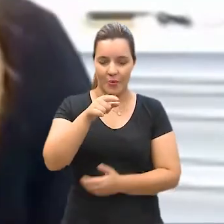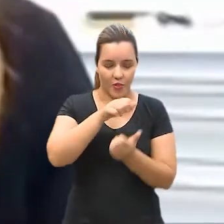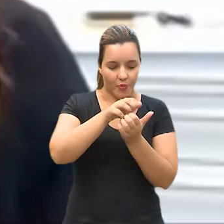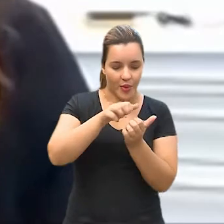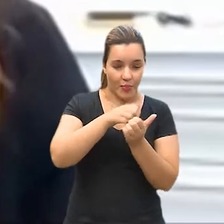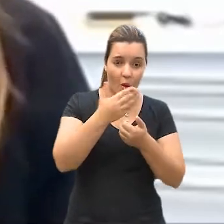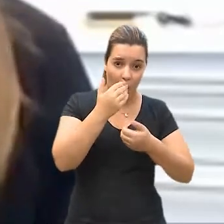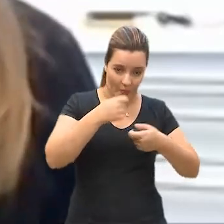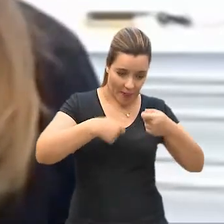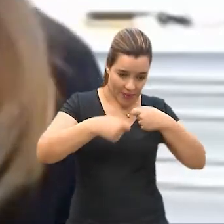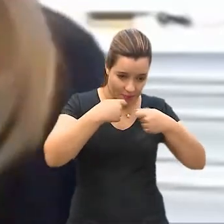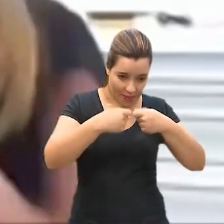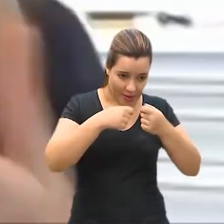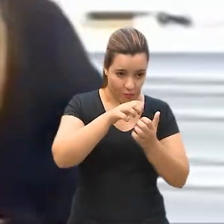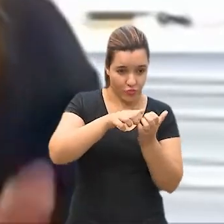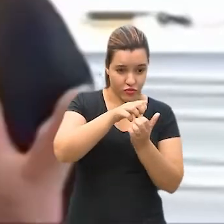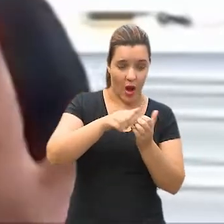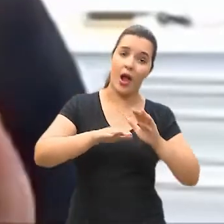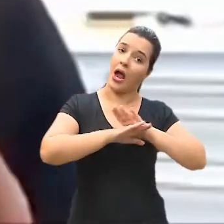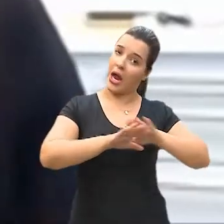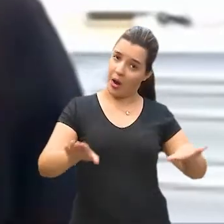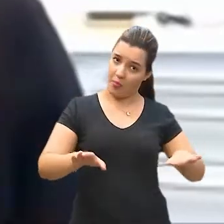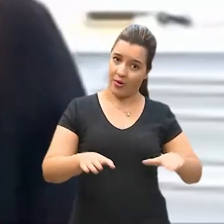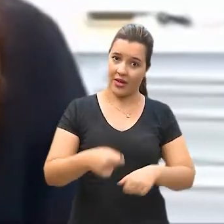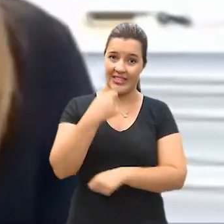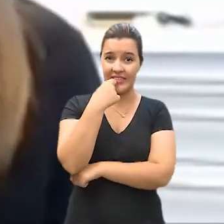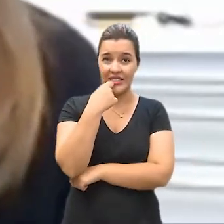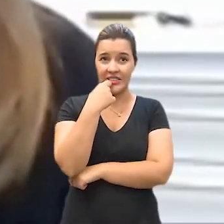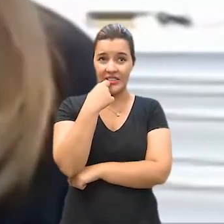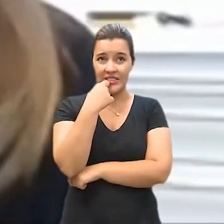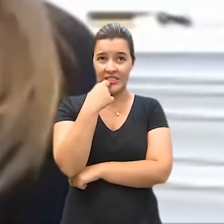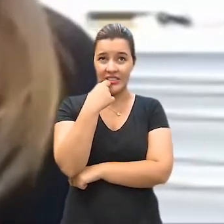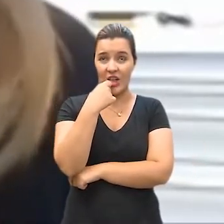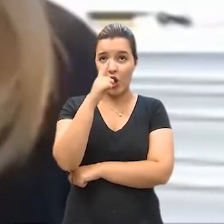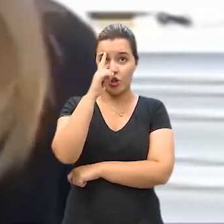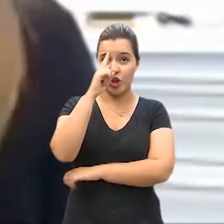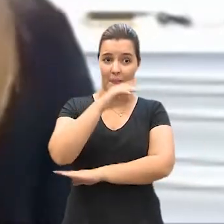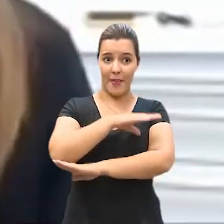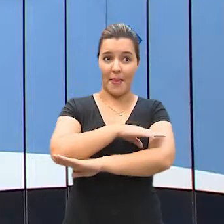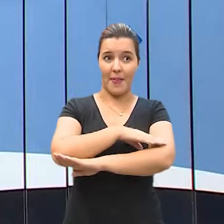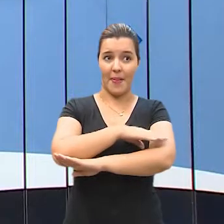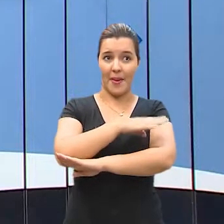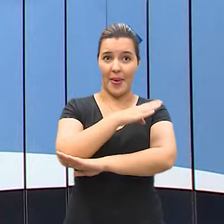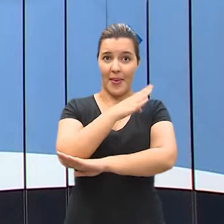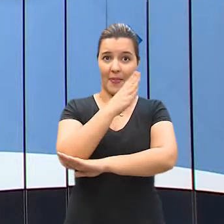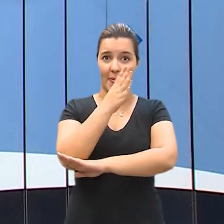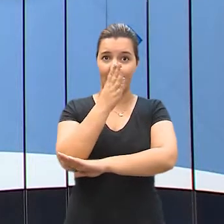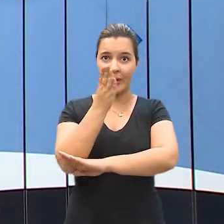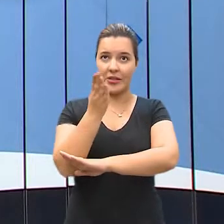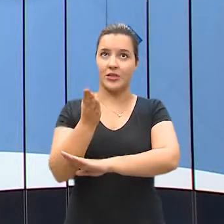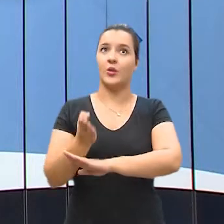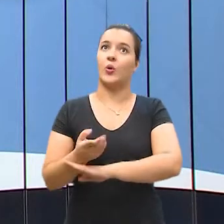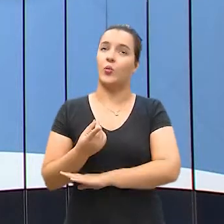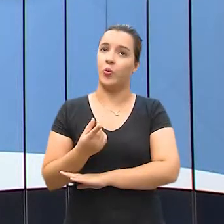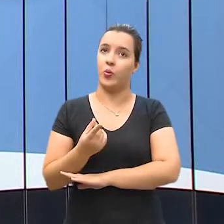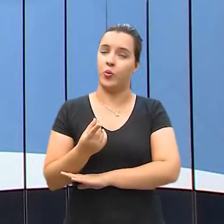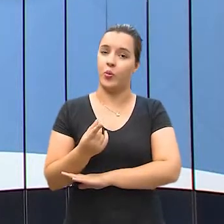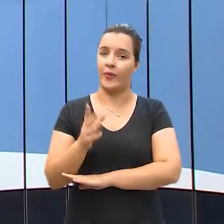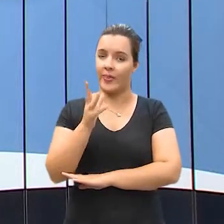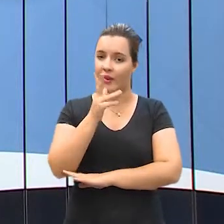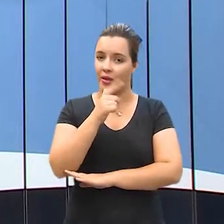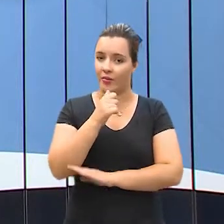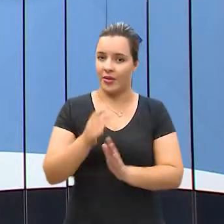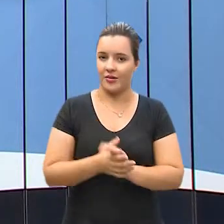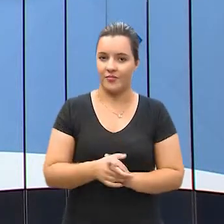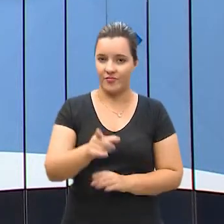você vai se alimentar e come e termina, não, você fica ali crônico, Isso, seja roendo cutucando, unha, né? Olha, doutora, eu já vi